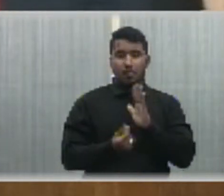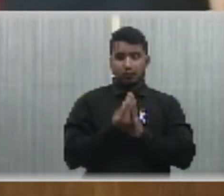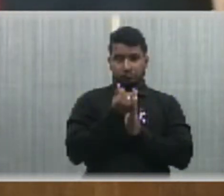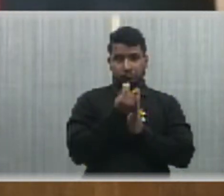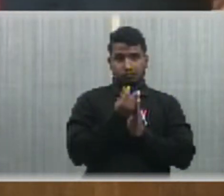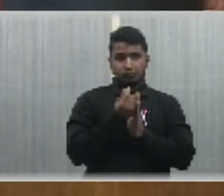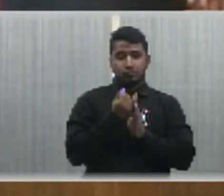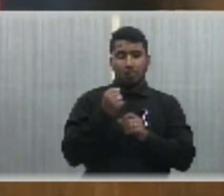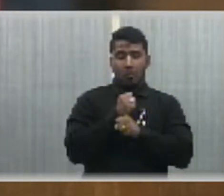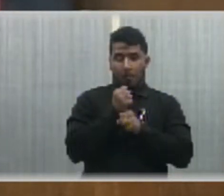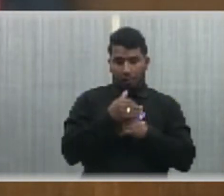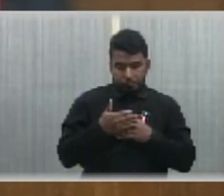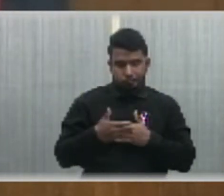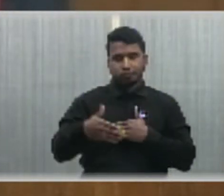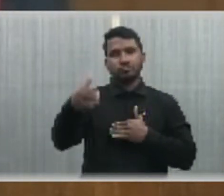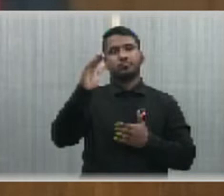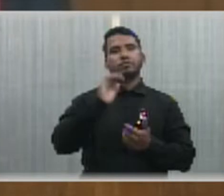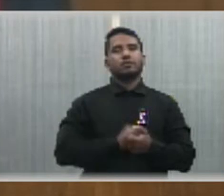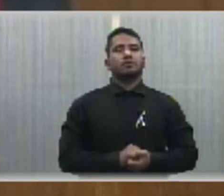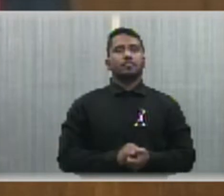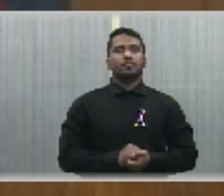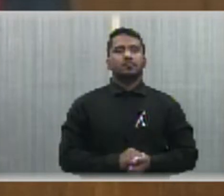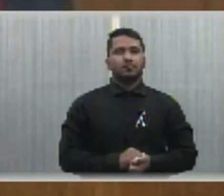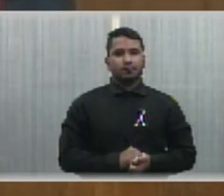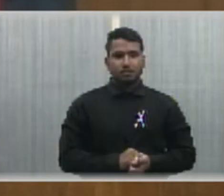Orçamentária Anual,